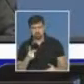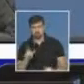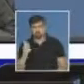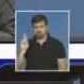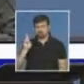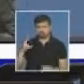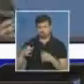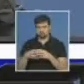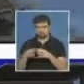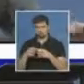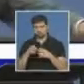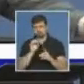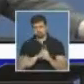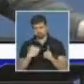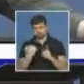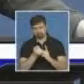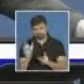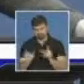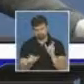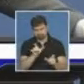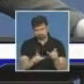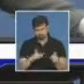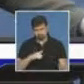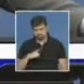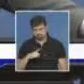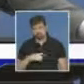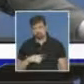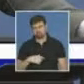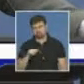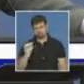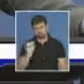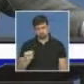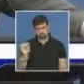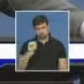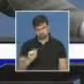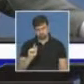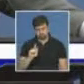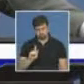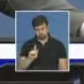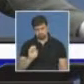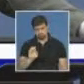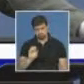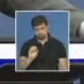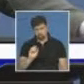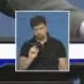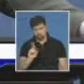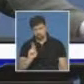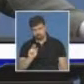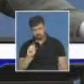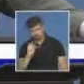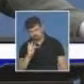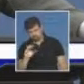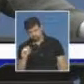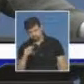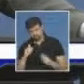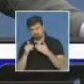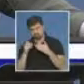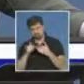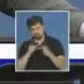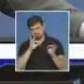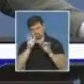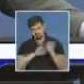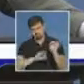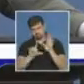bem enfim então aqui esse e da Associação dos geógrafos brasileiros solicitando a retirada do projeto